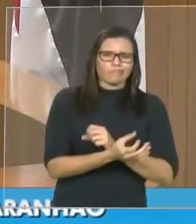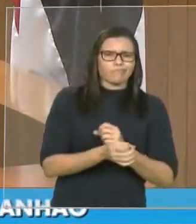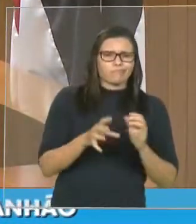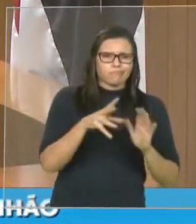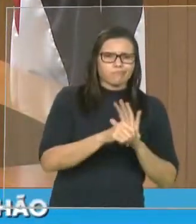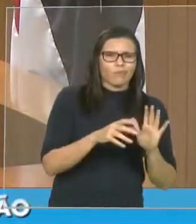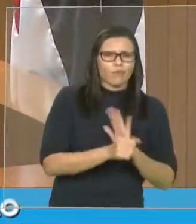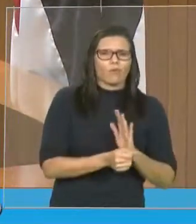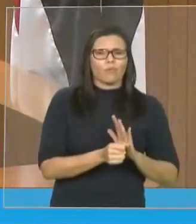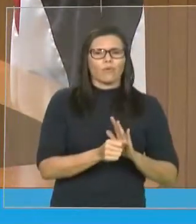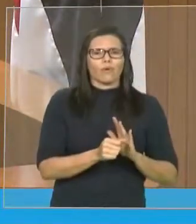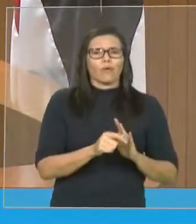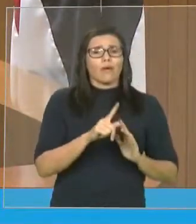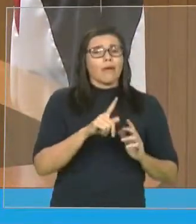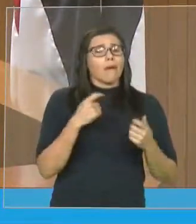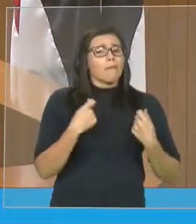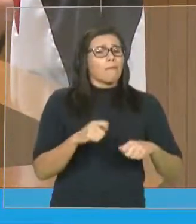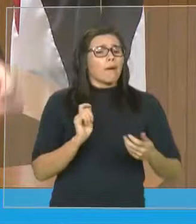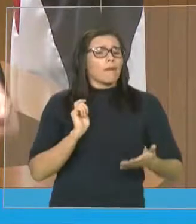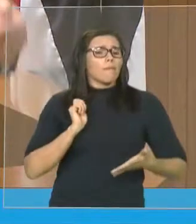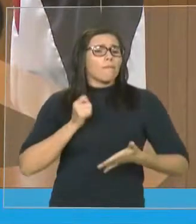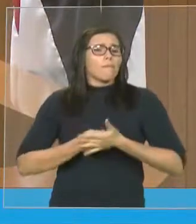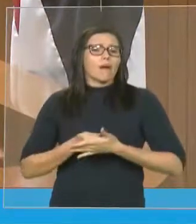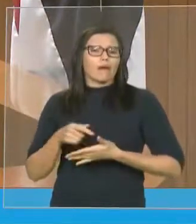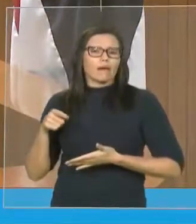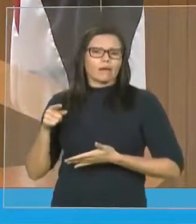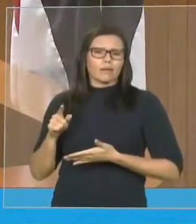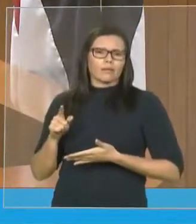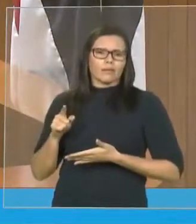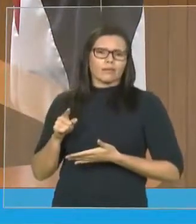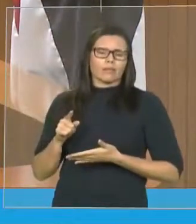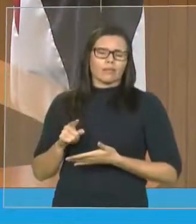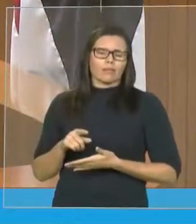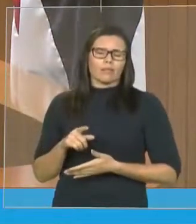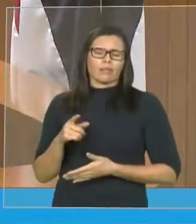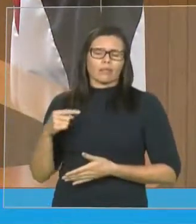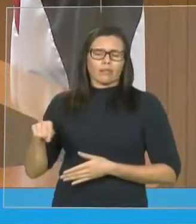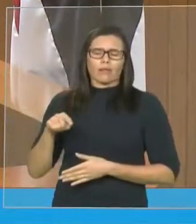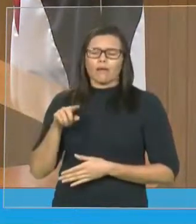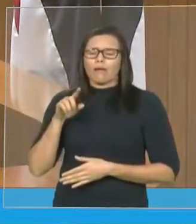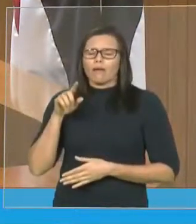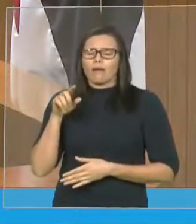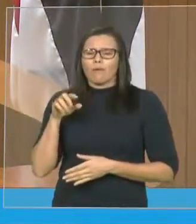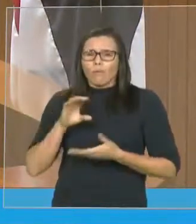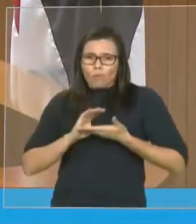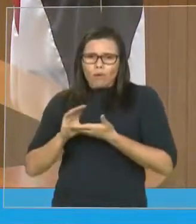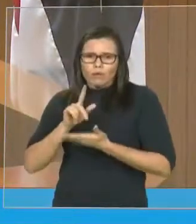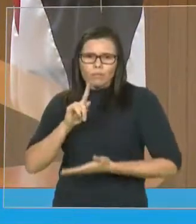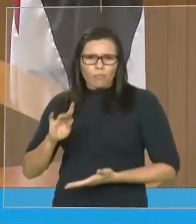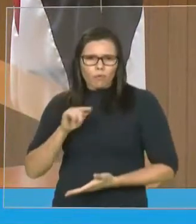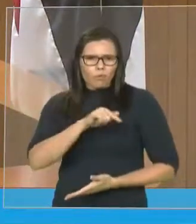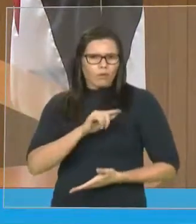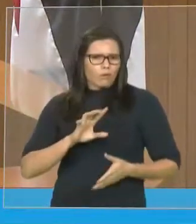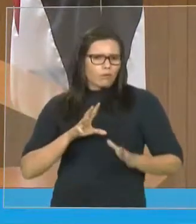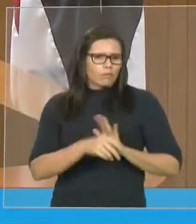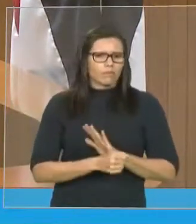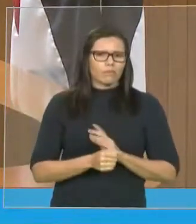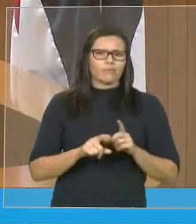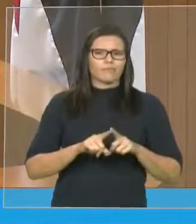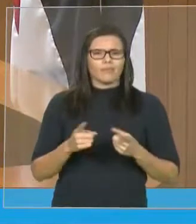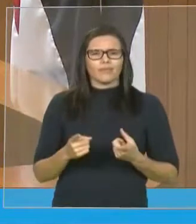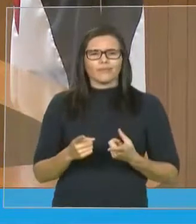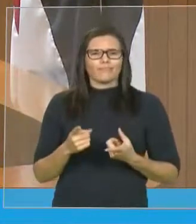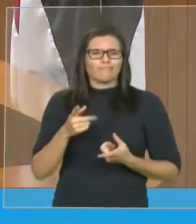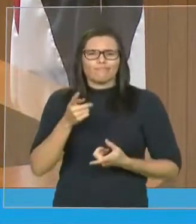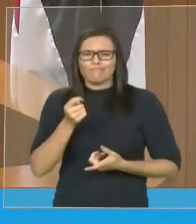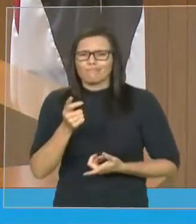concomitante. A despesa está sendo executada e o tribunal automaticamente já está ali fiscalizando, e não só ele, como convidando toda a população a fiscalizar.